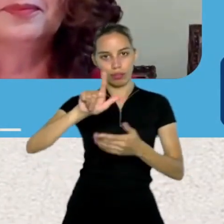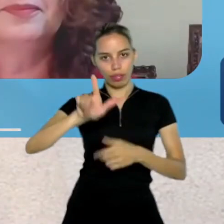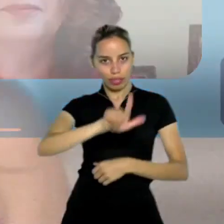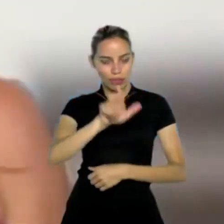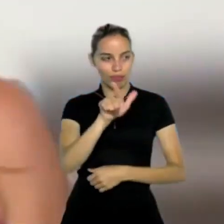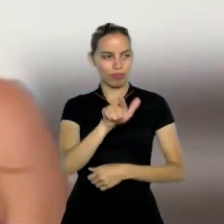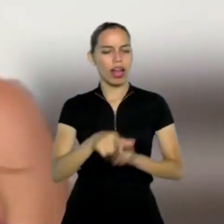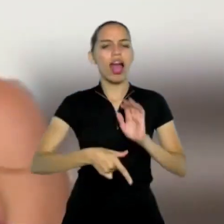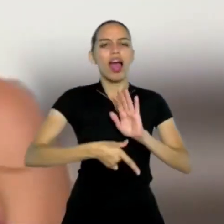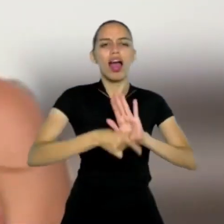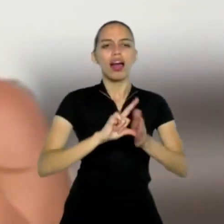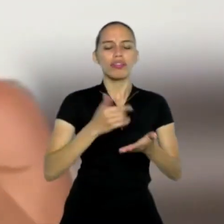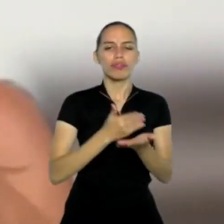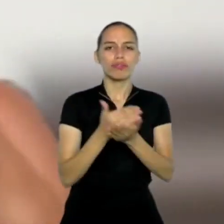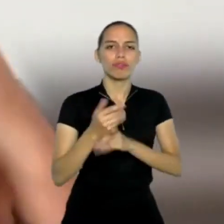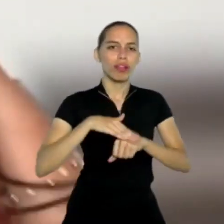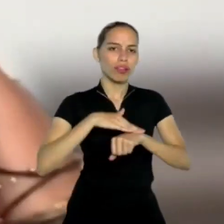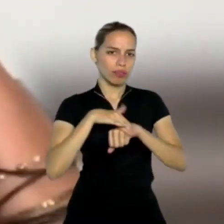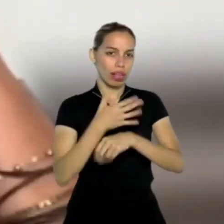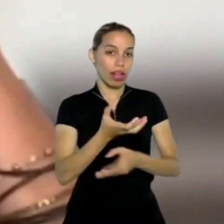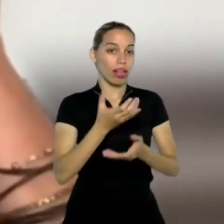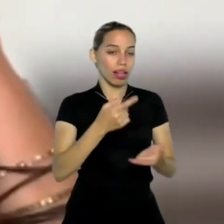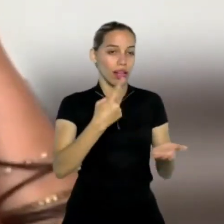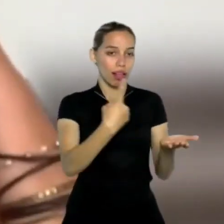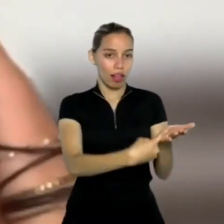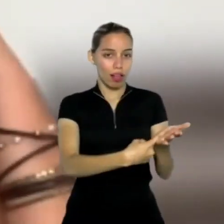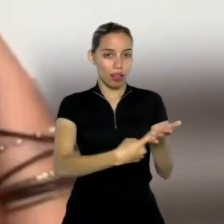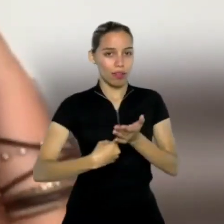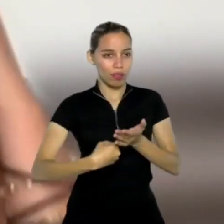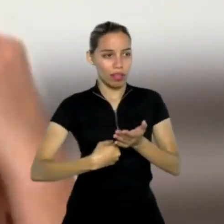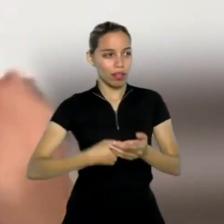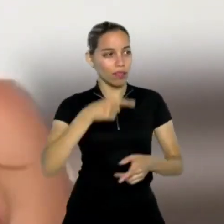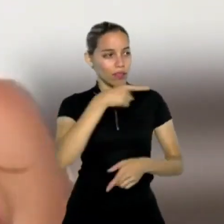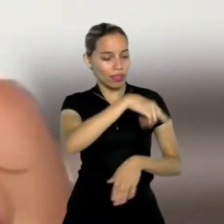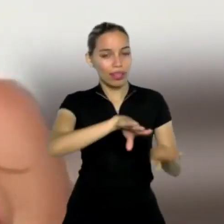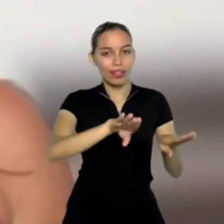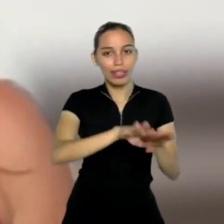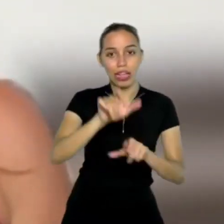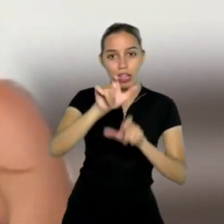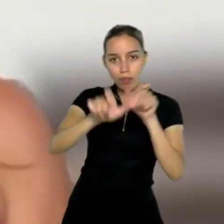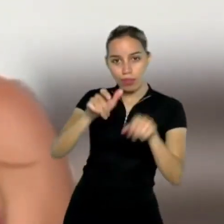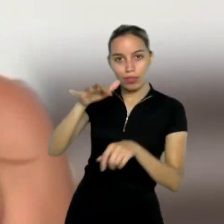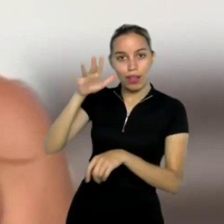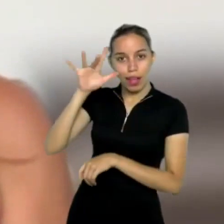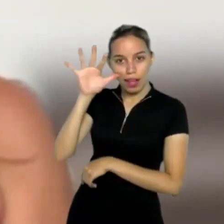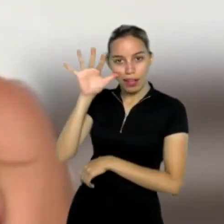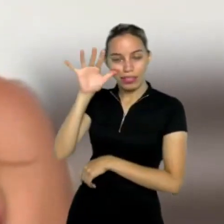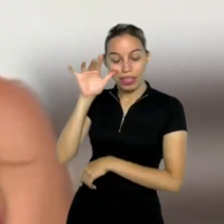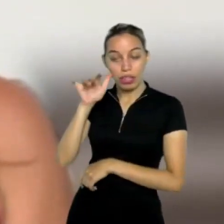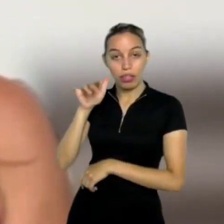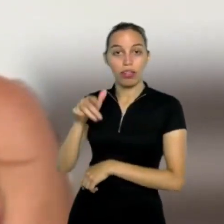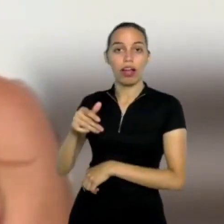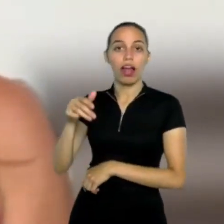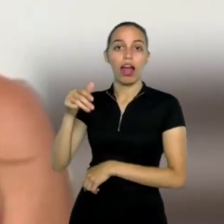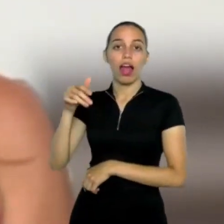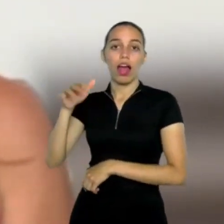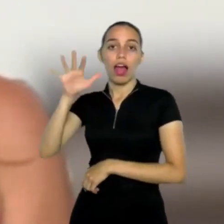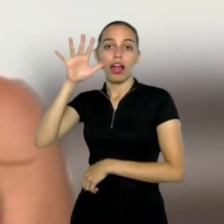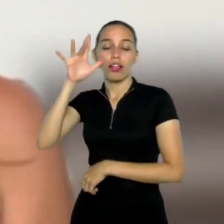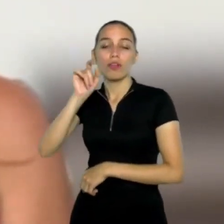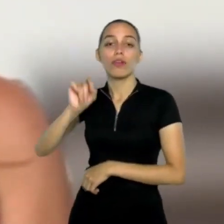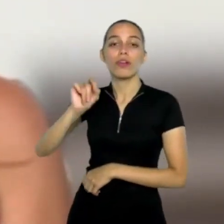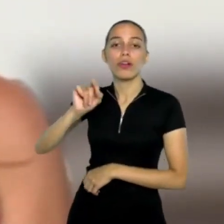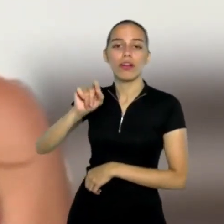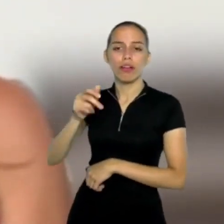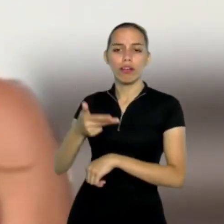nossa conversa, eu quero te convidar e a quem está nos assistindo para ver um vídeo institucional da Gerdau, que é a nossa patrocinadora.